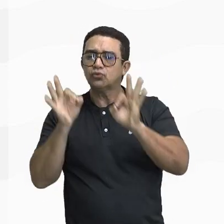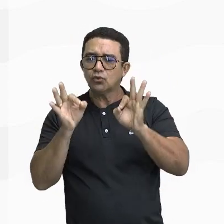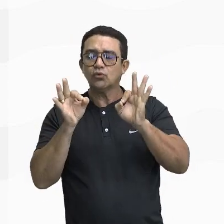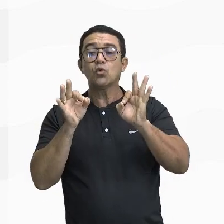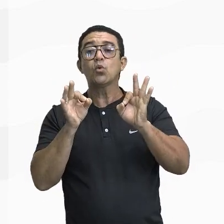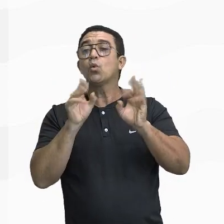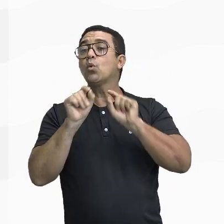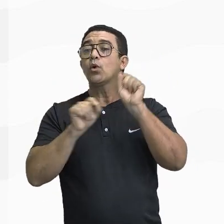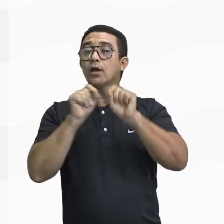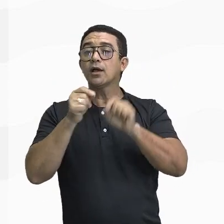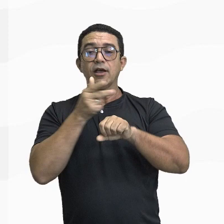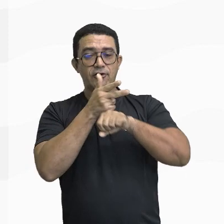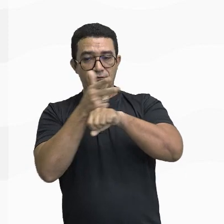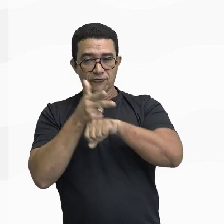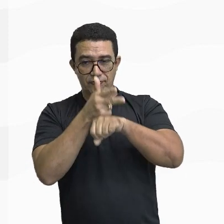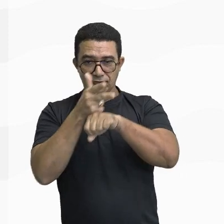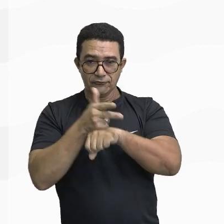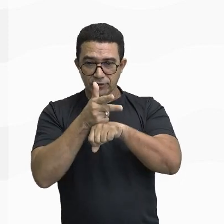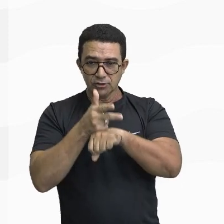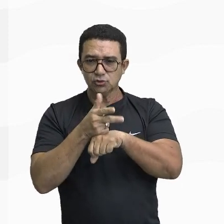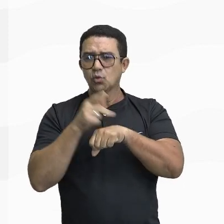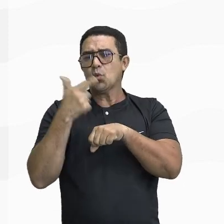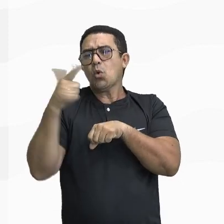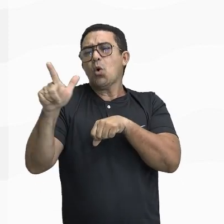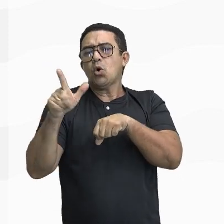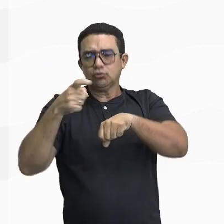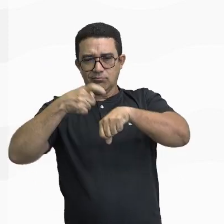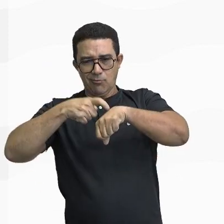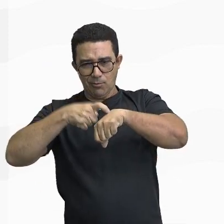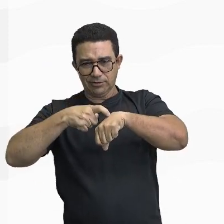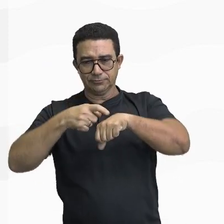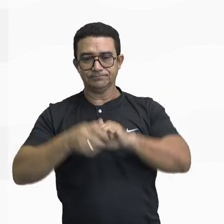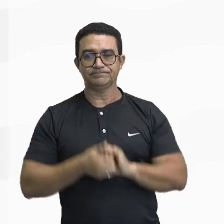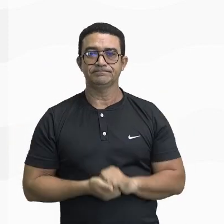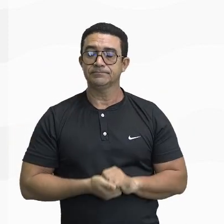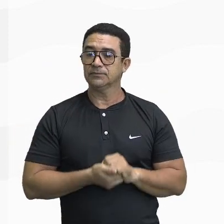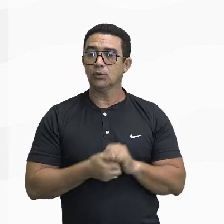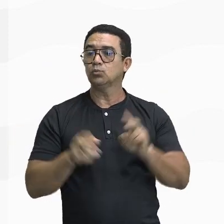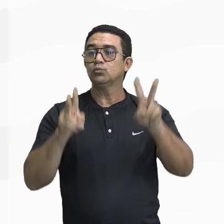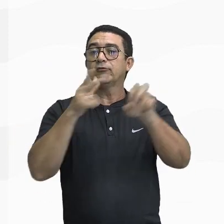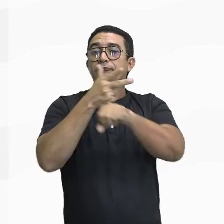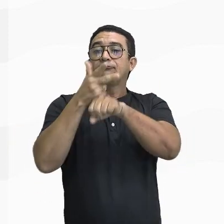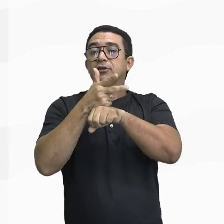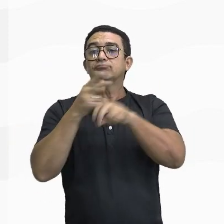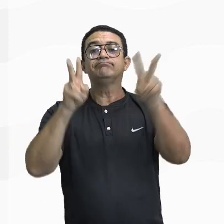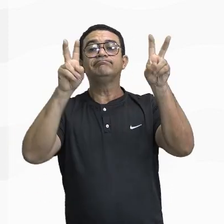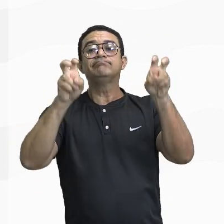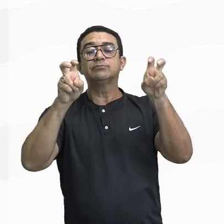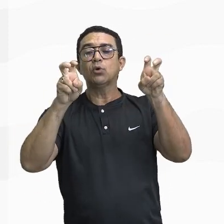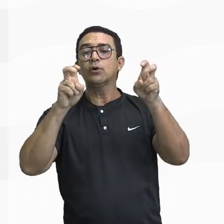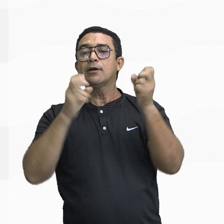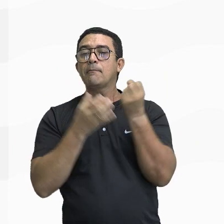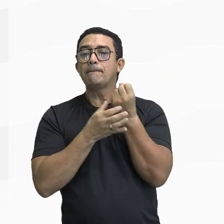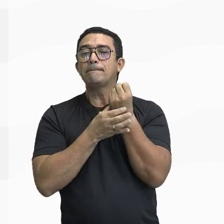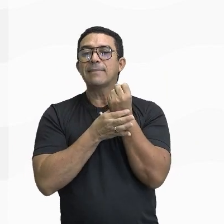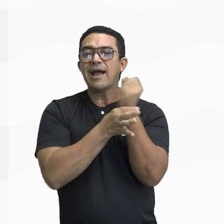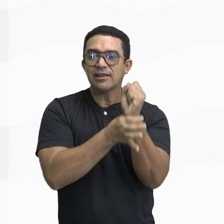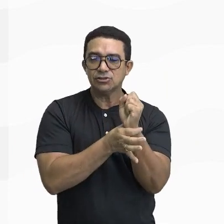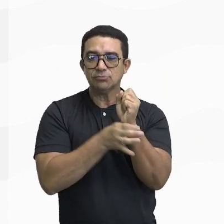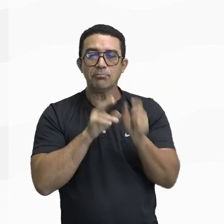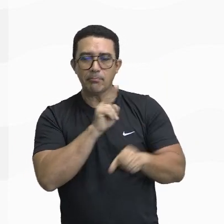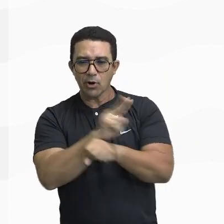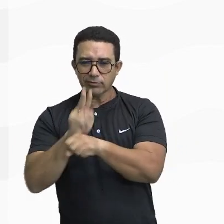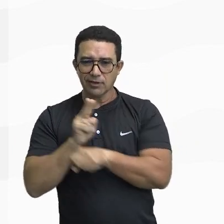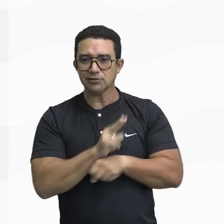assistir esse vídeo aí em um outro momento, tá? Então, o título desse vídeo é Proteger Nosso Planeta, Combater